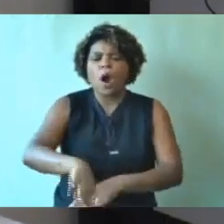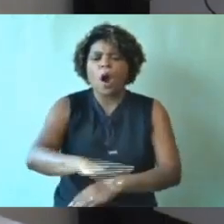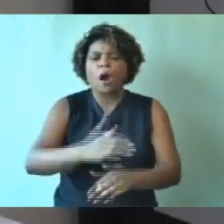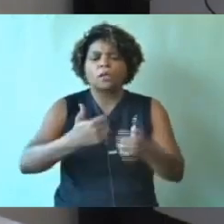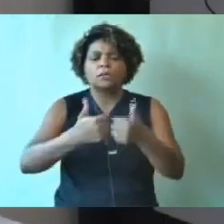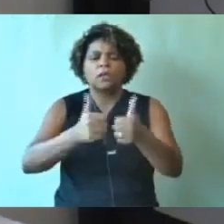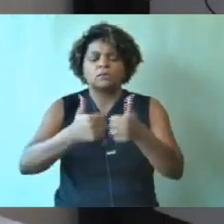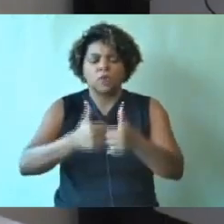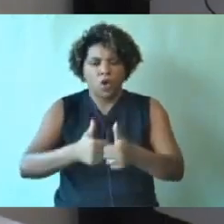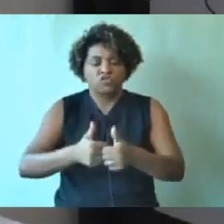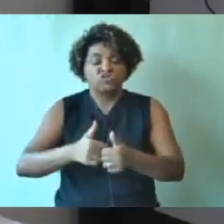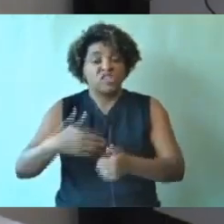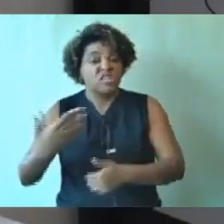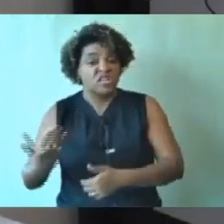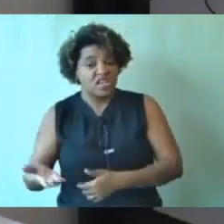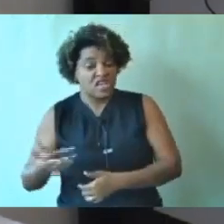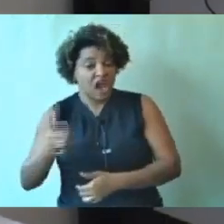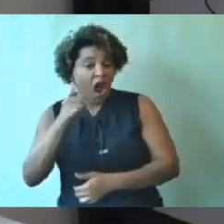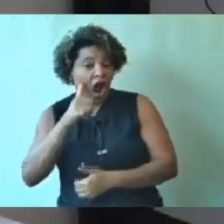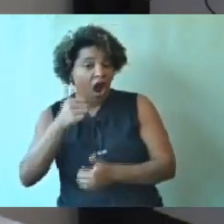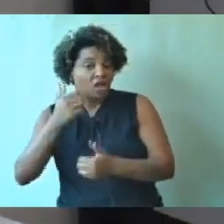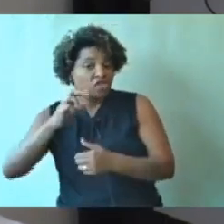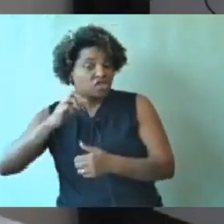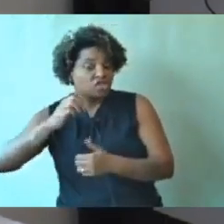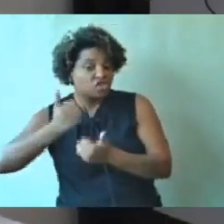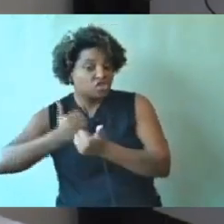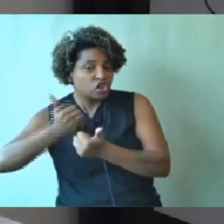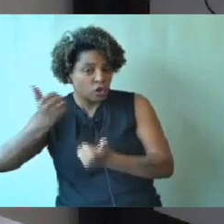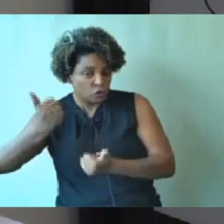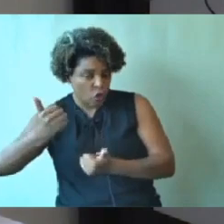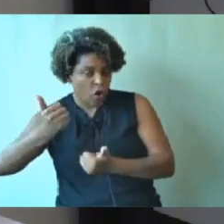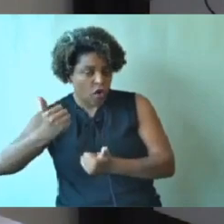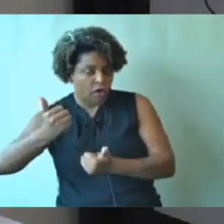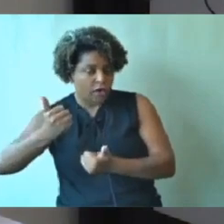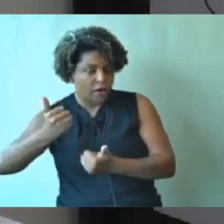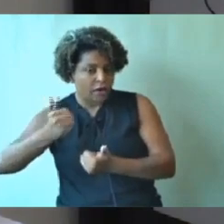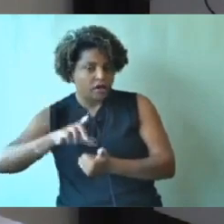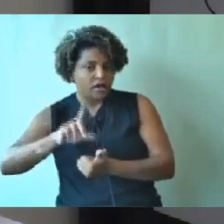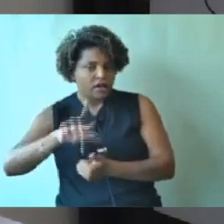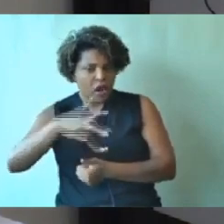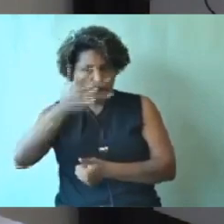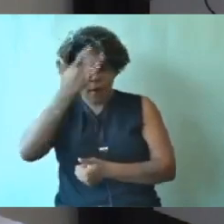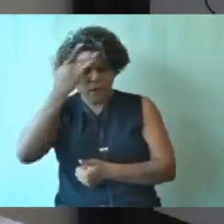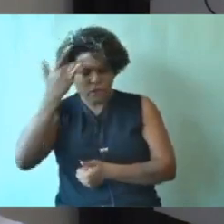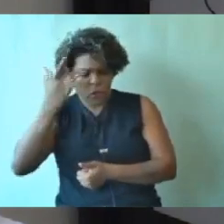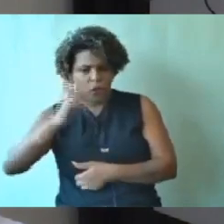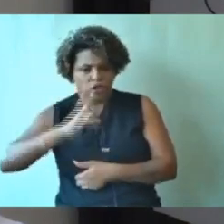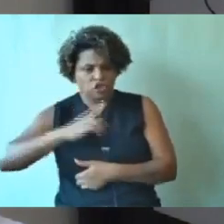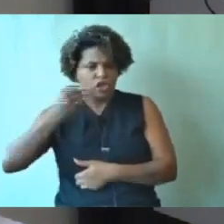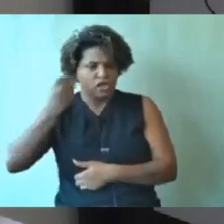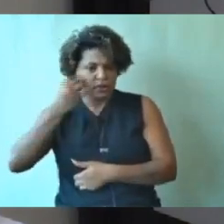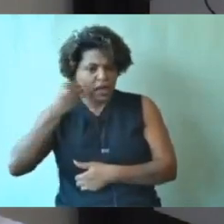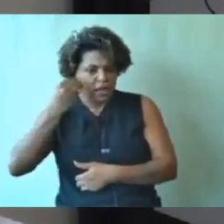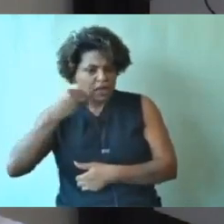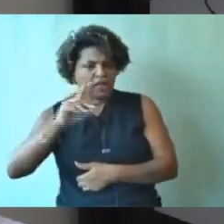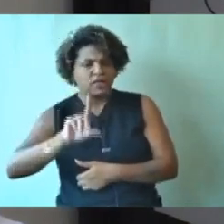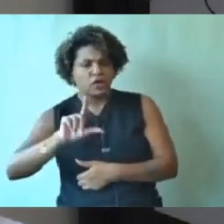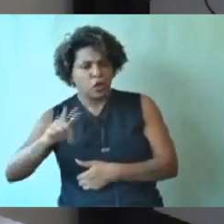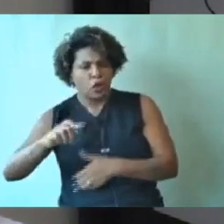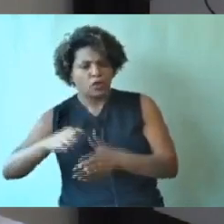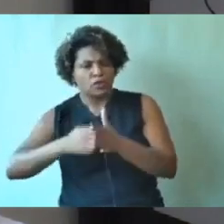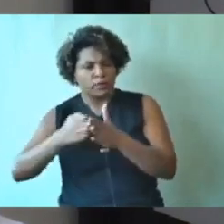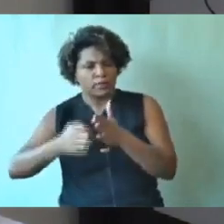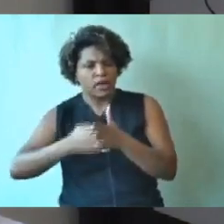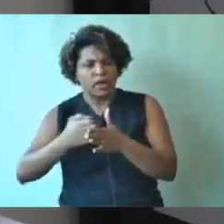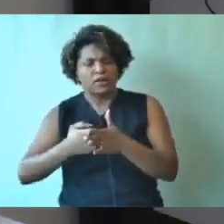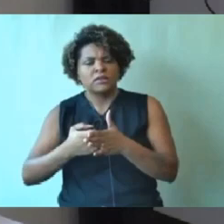diretora, já apesar de ser a pessoa que já tinha alguma experiência operacional em outras empresas, sequer